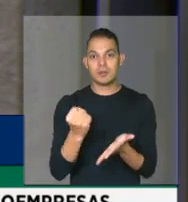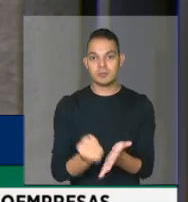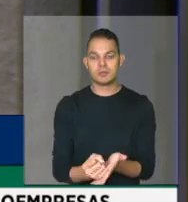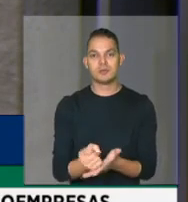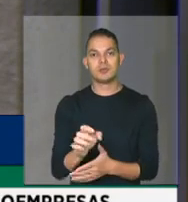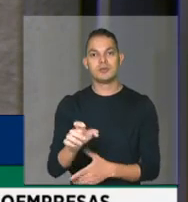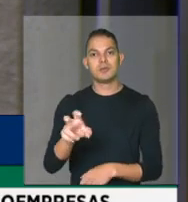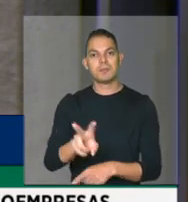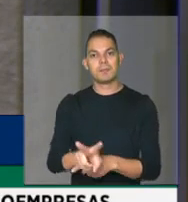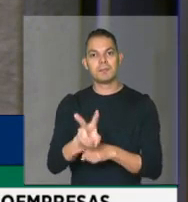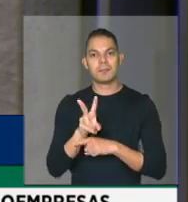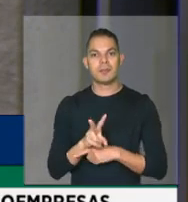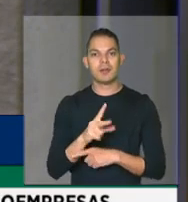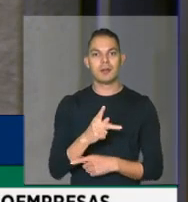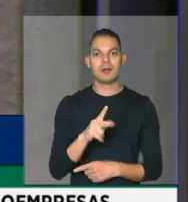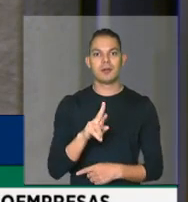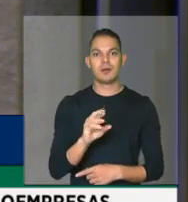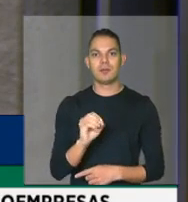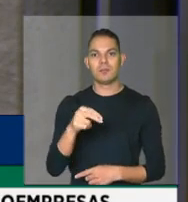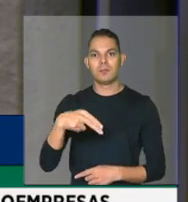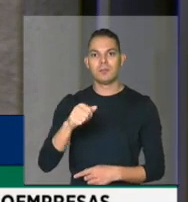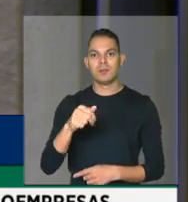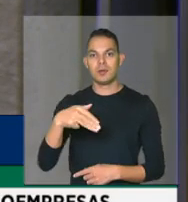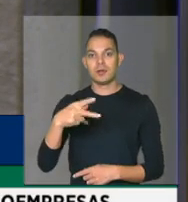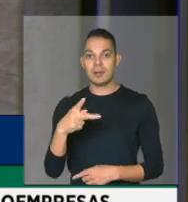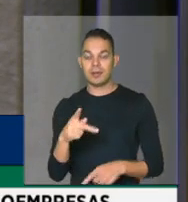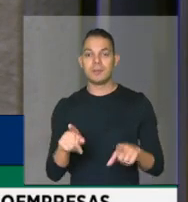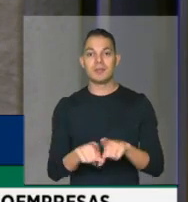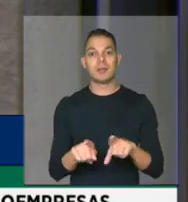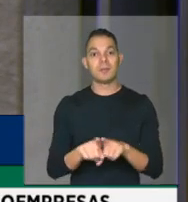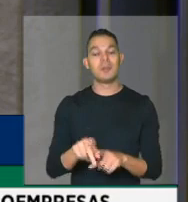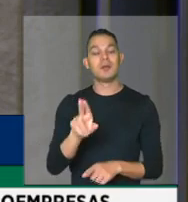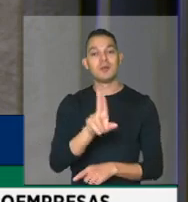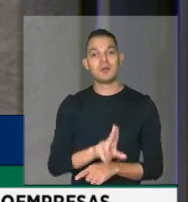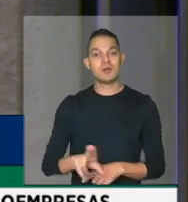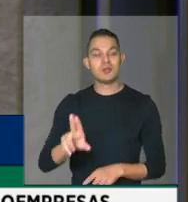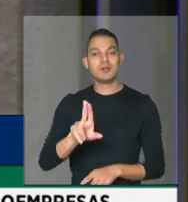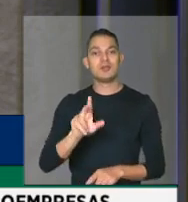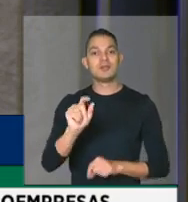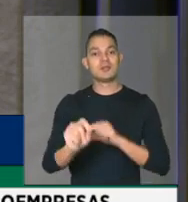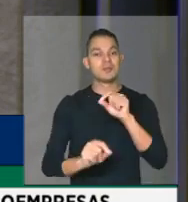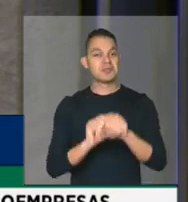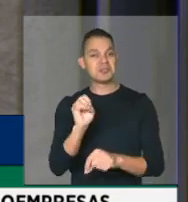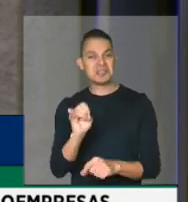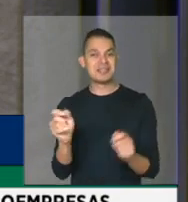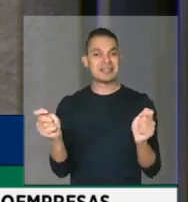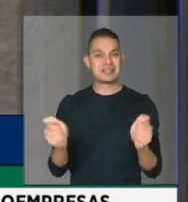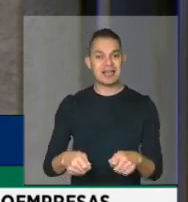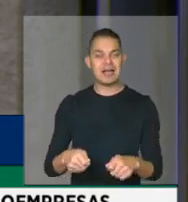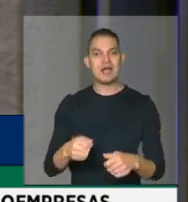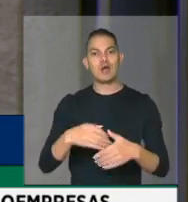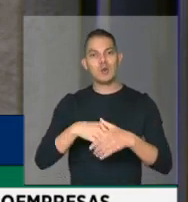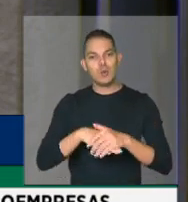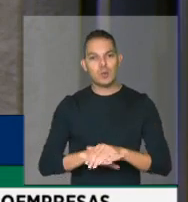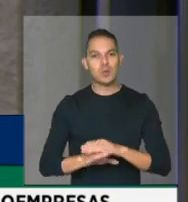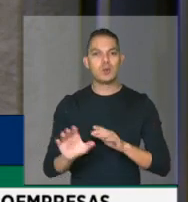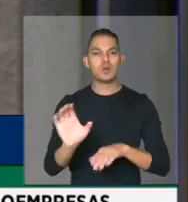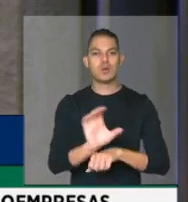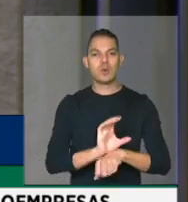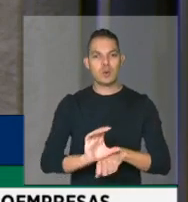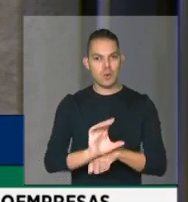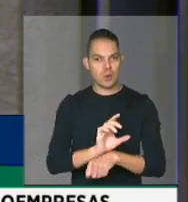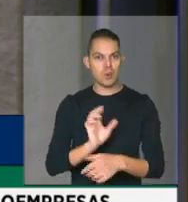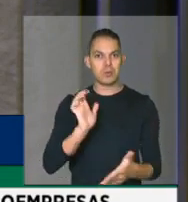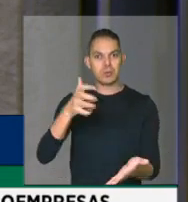empréstimos no âmbito do PRONAMP, inclusive utilizando, quando cabível, recursos dos fundos constitucionais de financiamento. Com